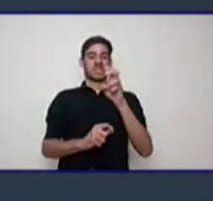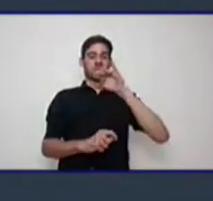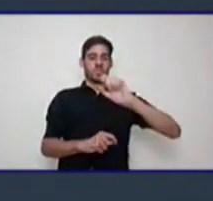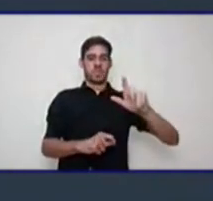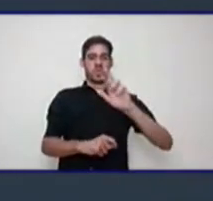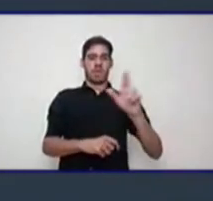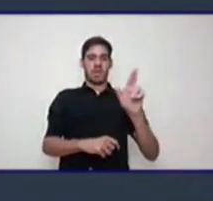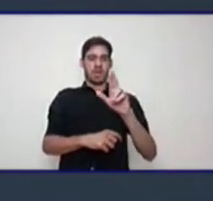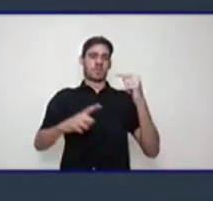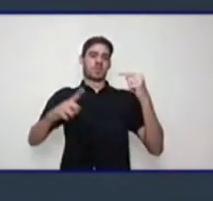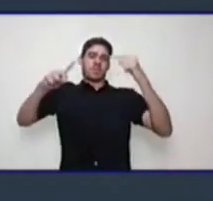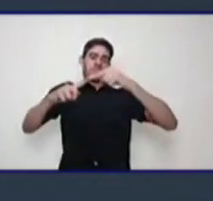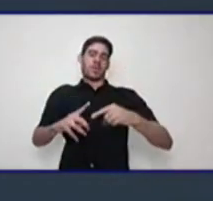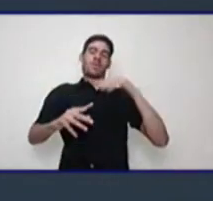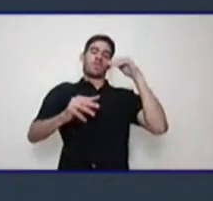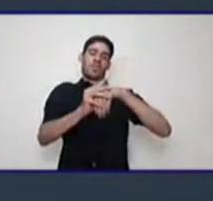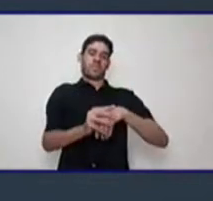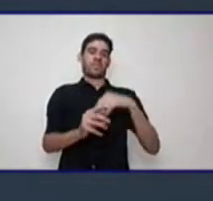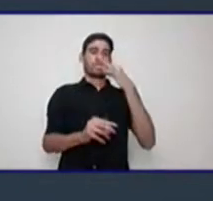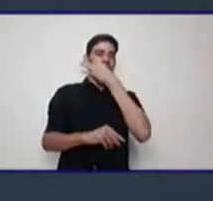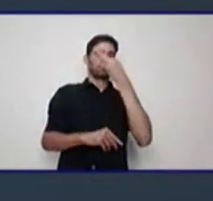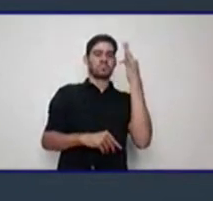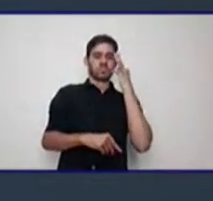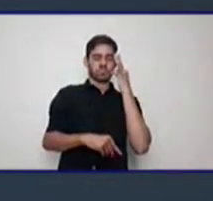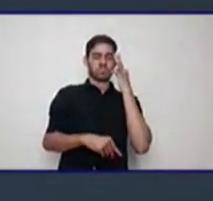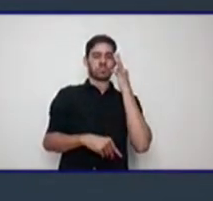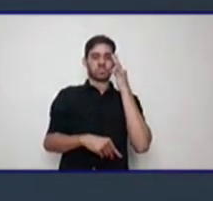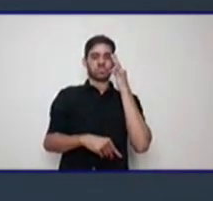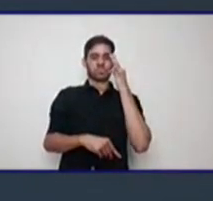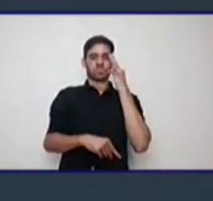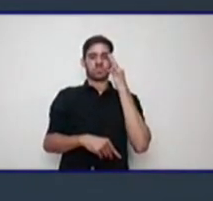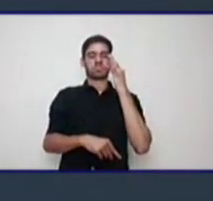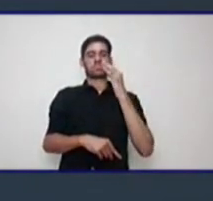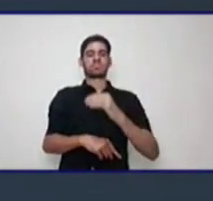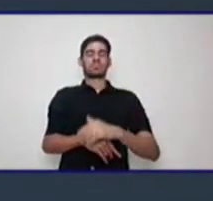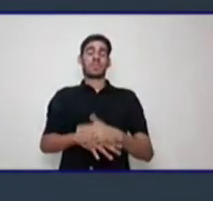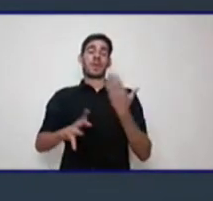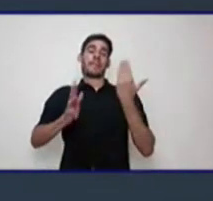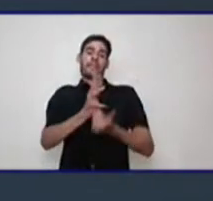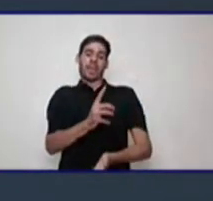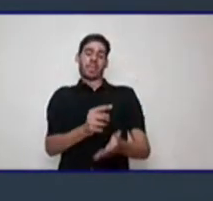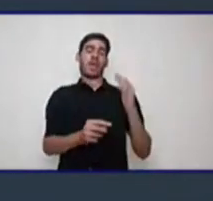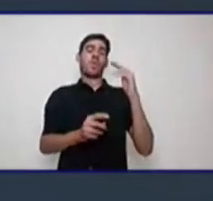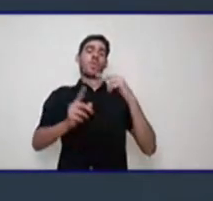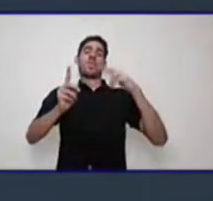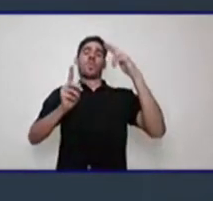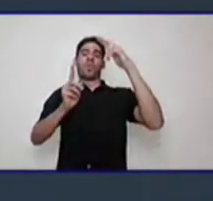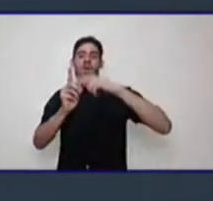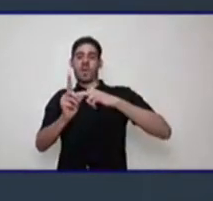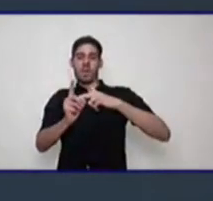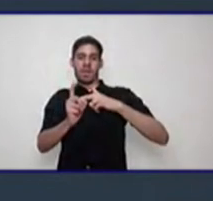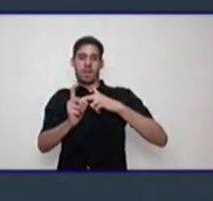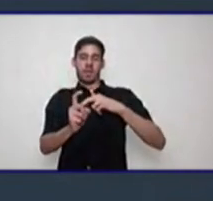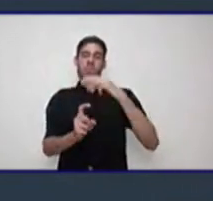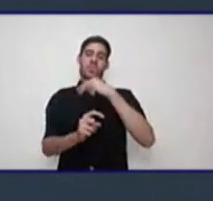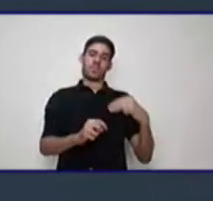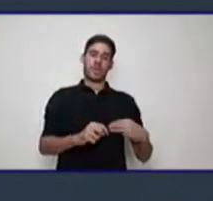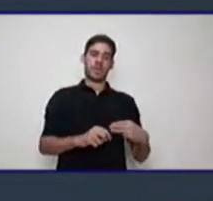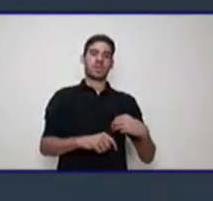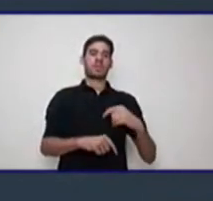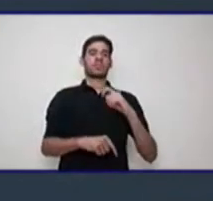nos termos do voto do ministro Tarcísio Vieira de Carvalho Neto, vencidos o relator e os ministros Luiz